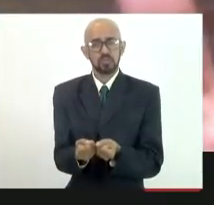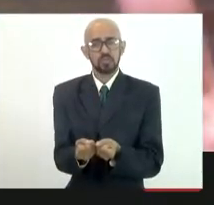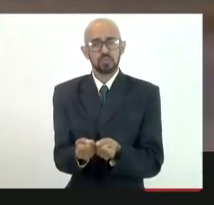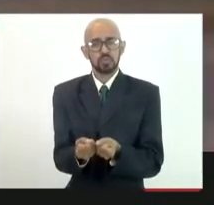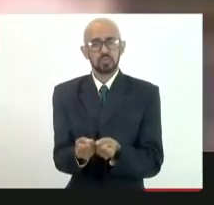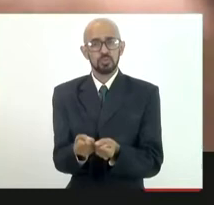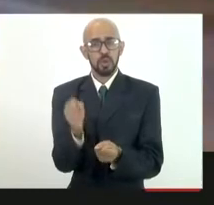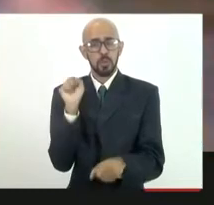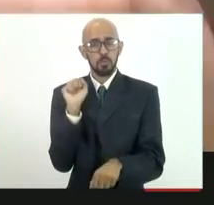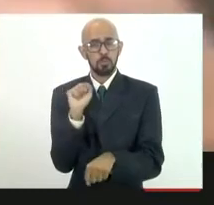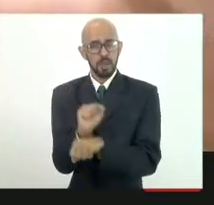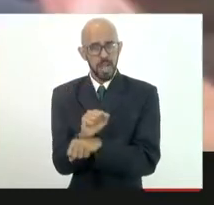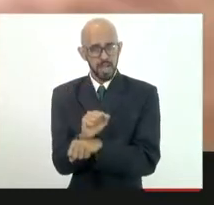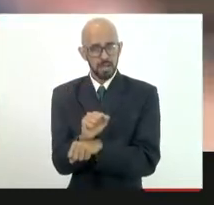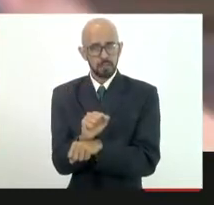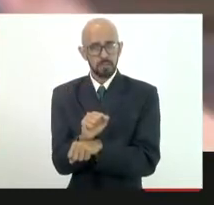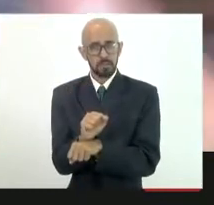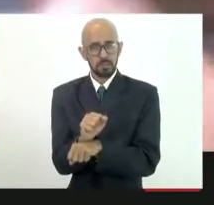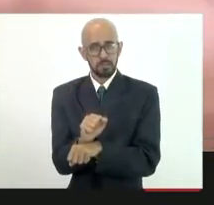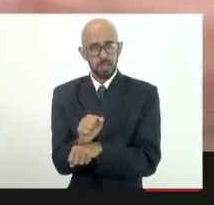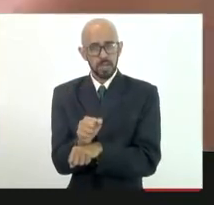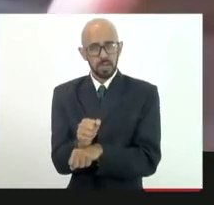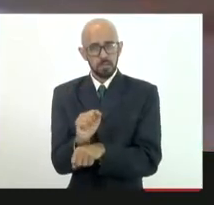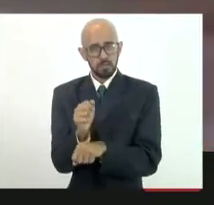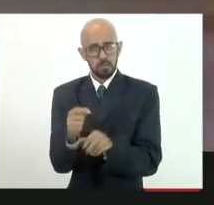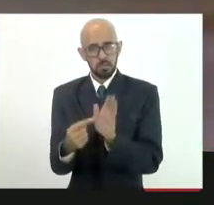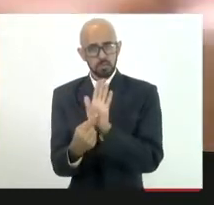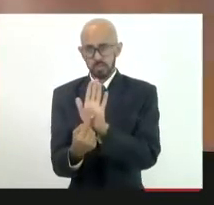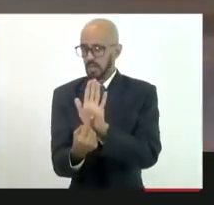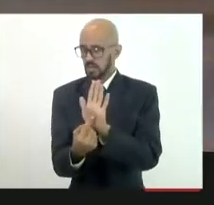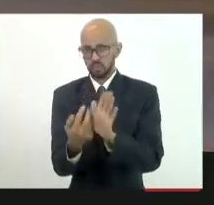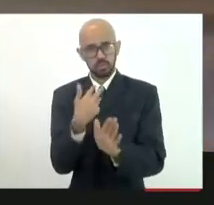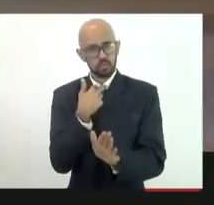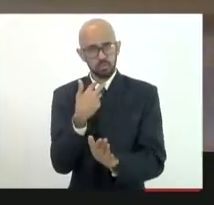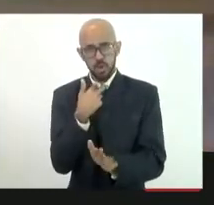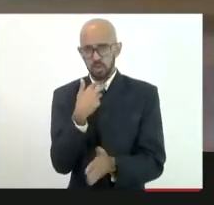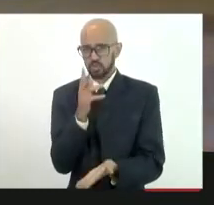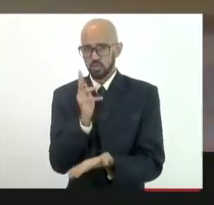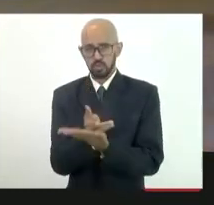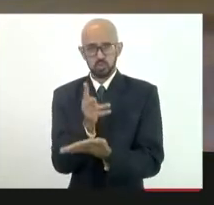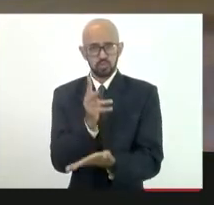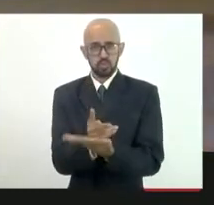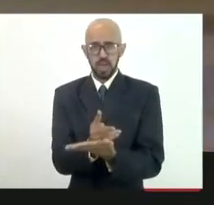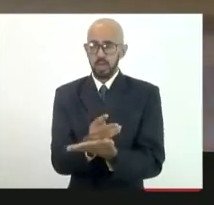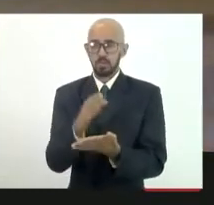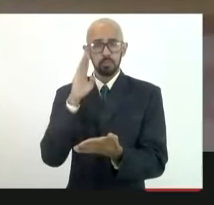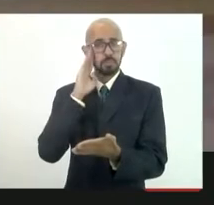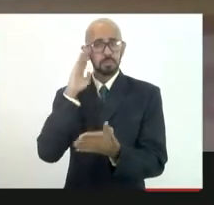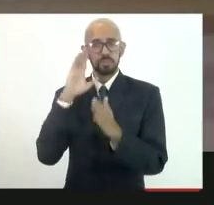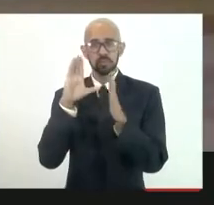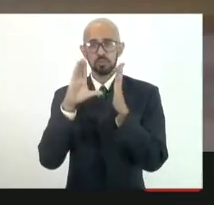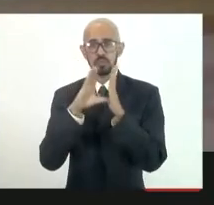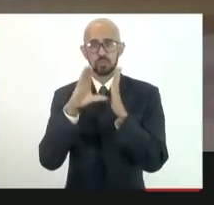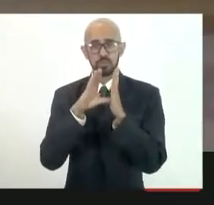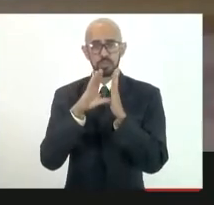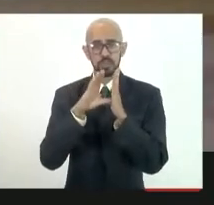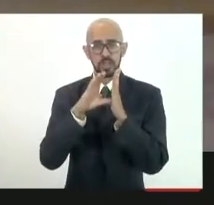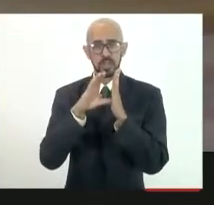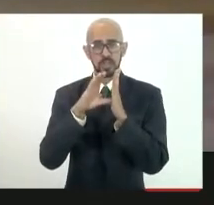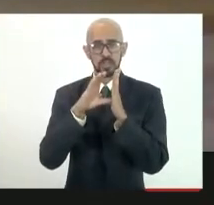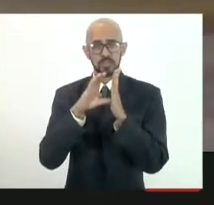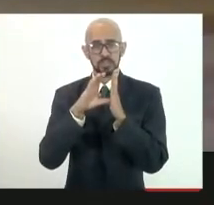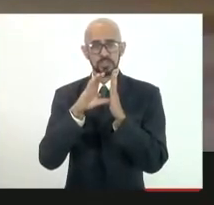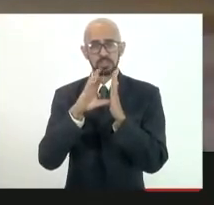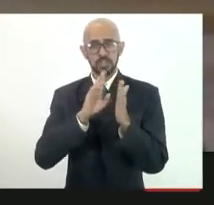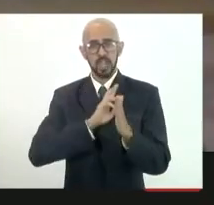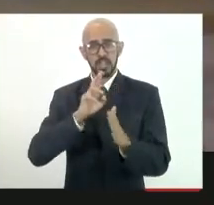no sentido de indicar que isso não deve mais prevalecer, o que no caso das comunidades de matriz africana fica ainda mais